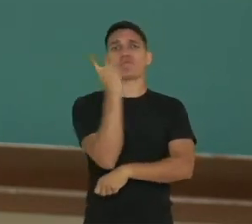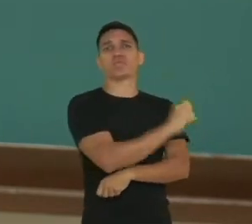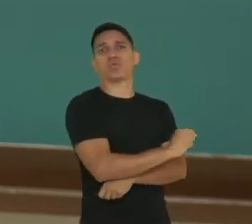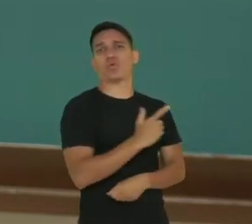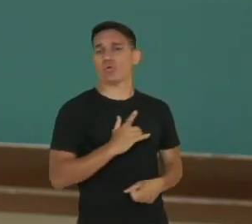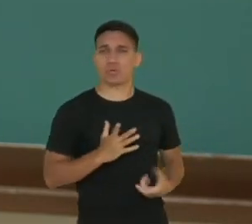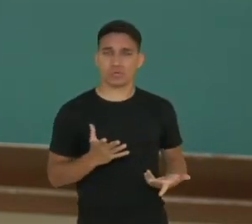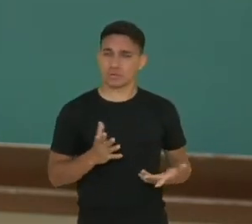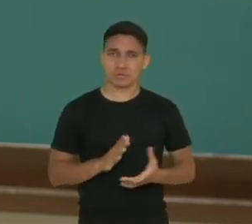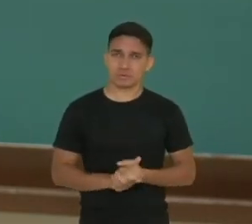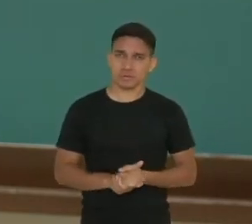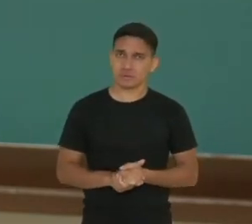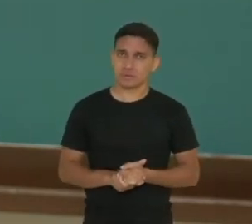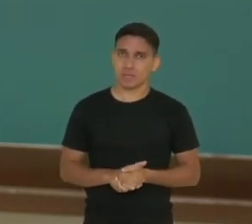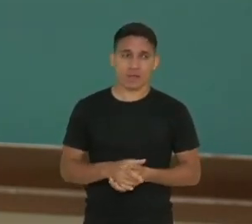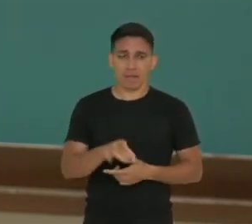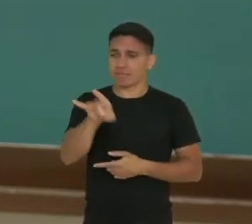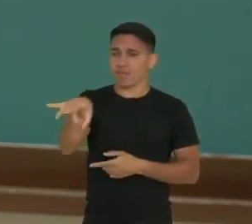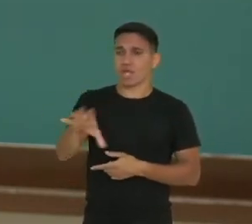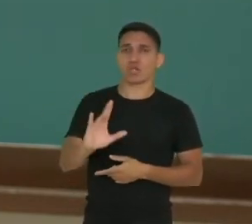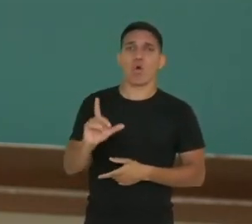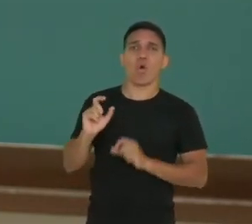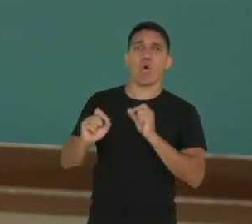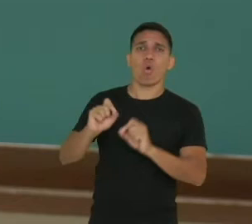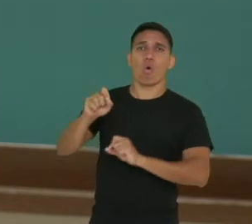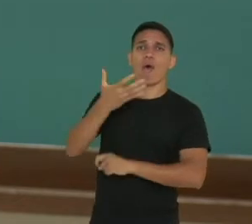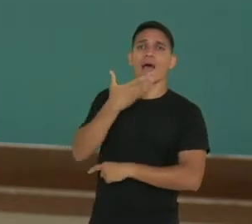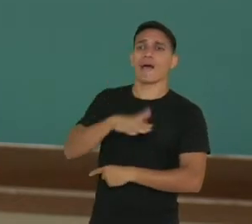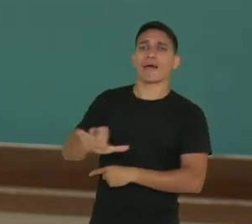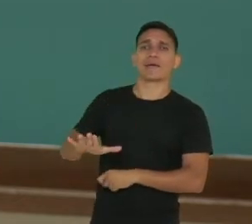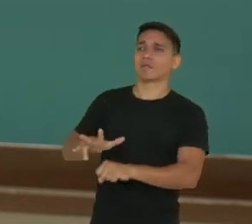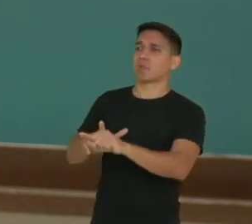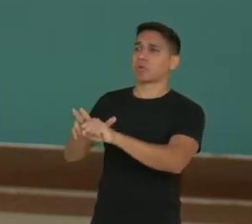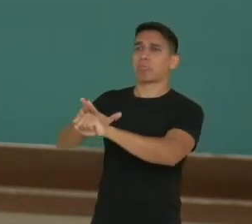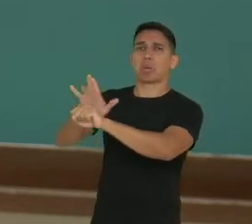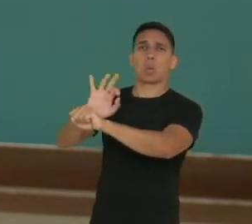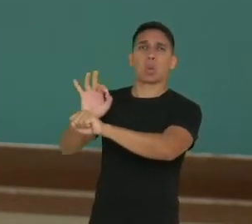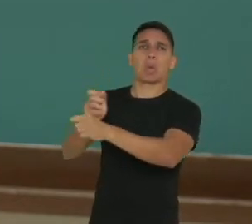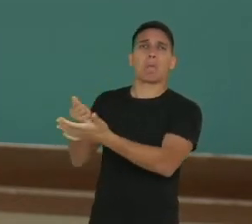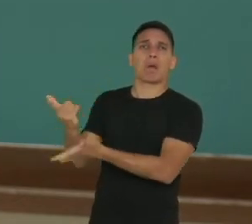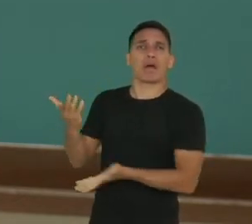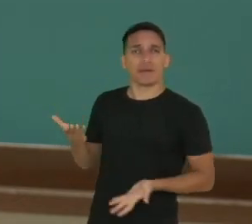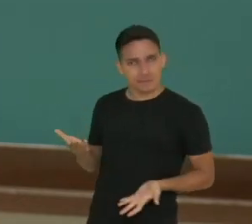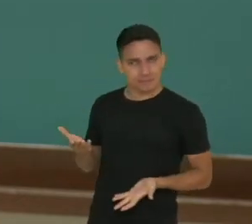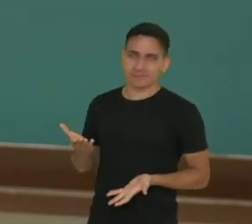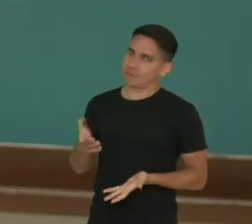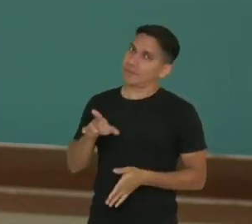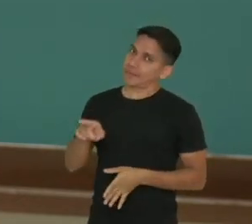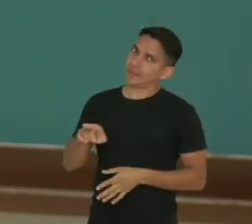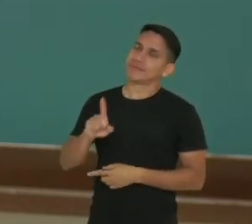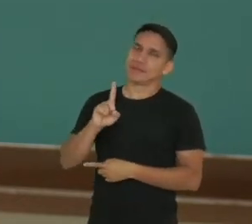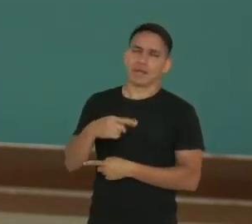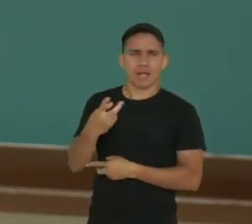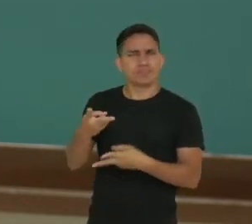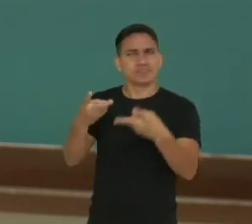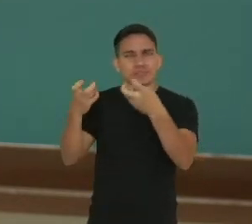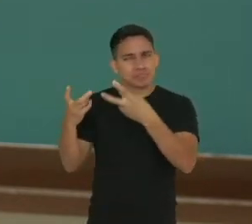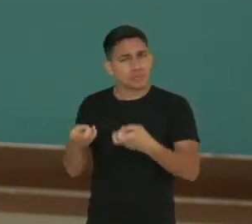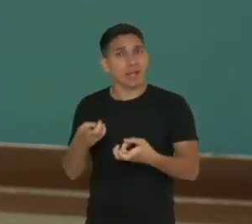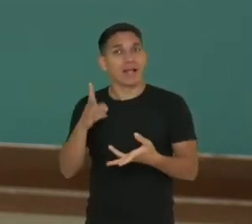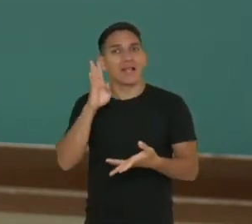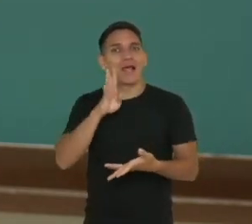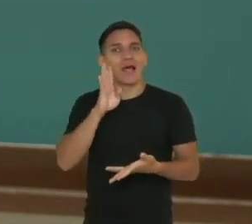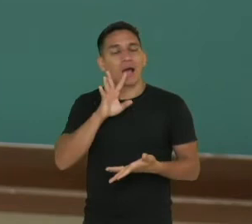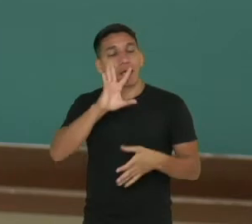pagou o dele e deixou ali o cabelo do guri ali sem pagar, tá bom? Então isso é legal de perceber também nos